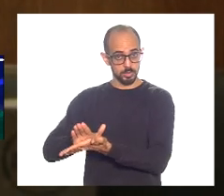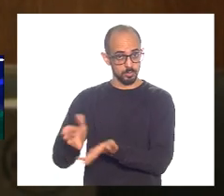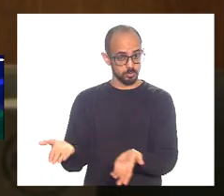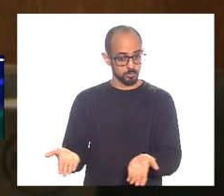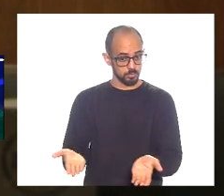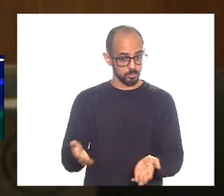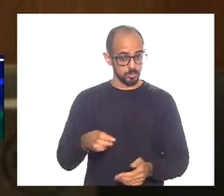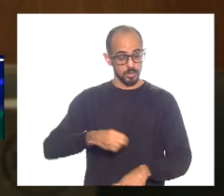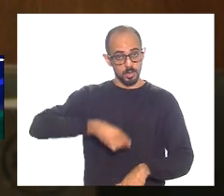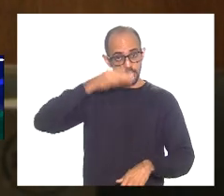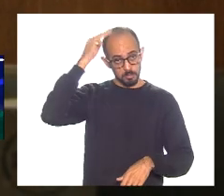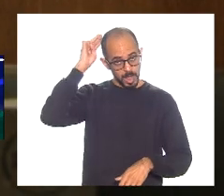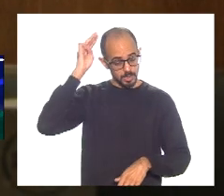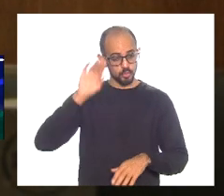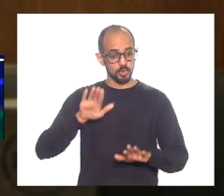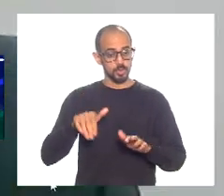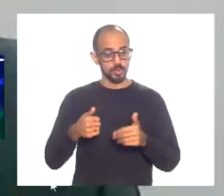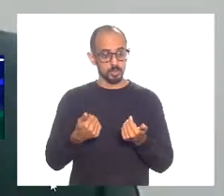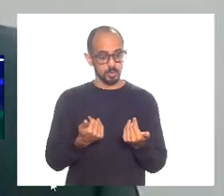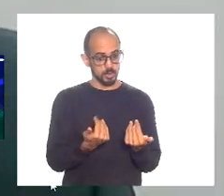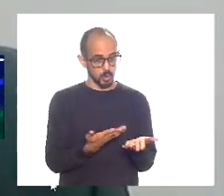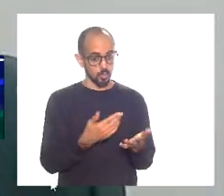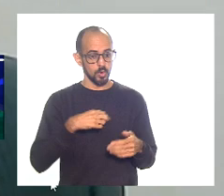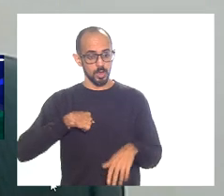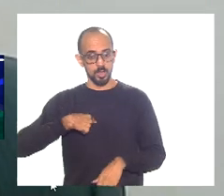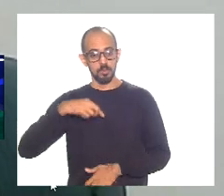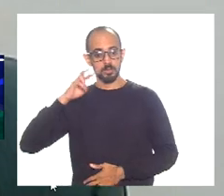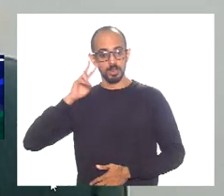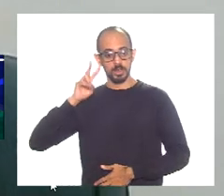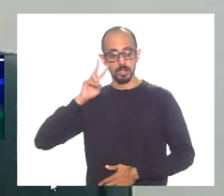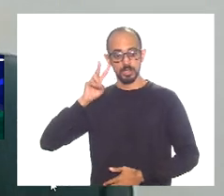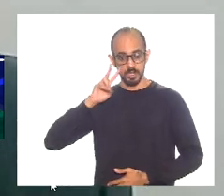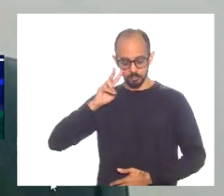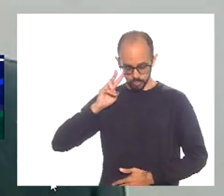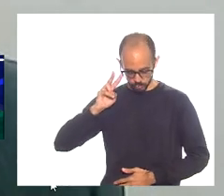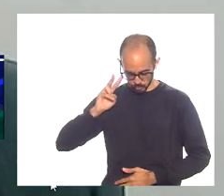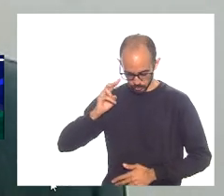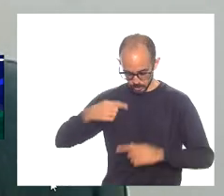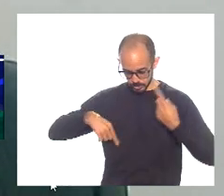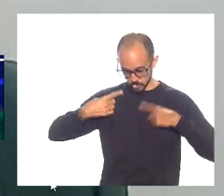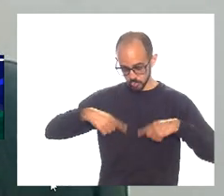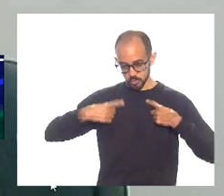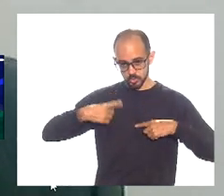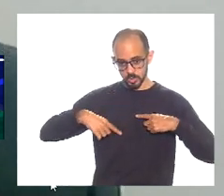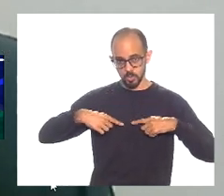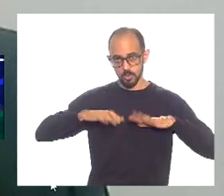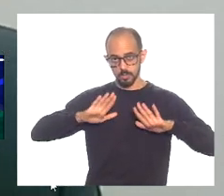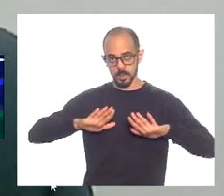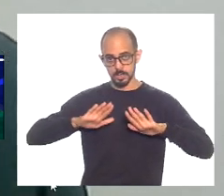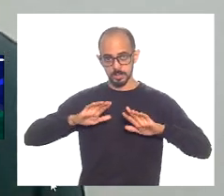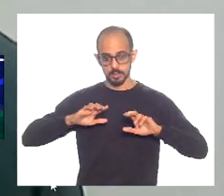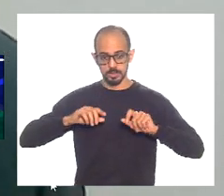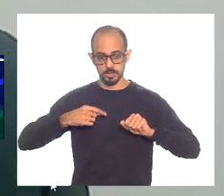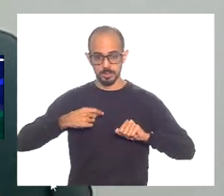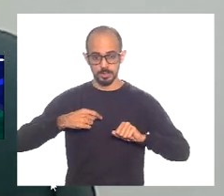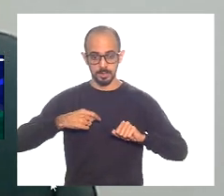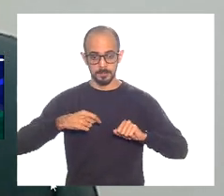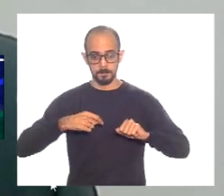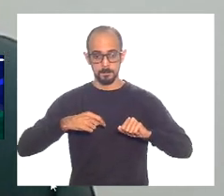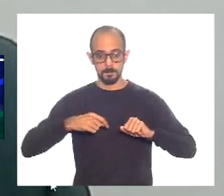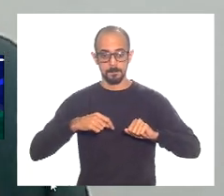Presidente, eu me lembro dessa discussão no início. Eu só tenho... nós, inclusive,